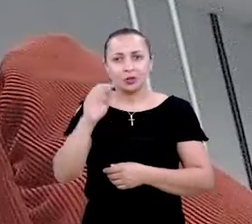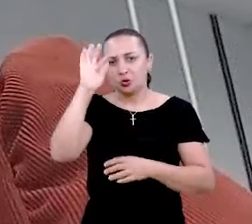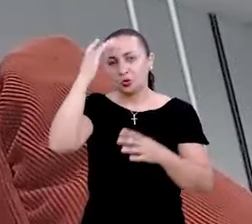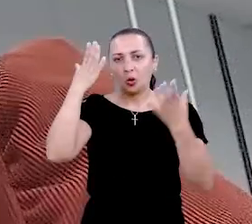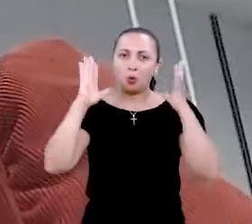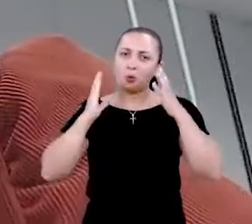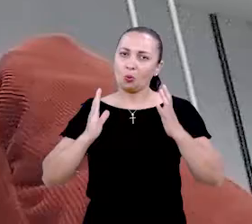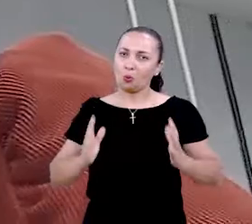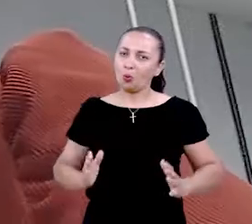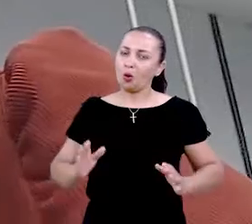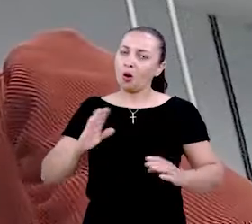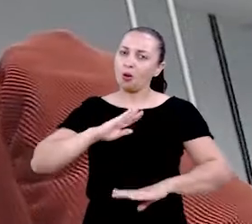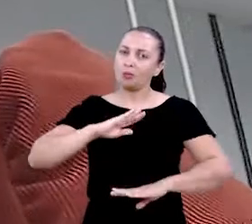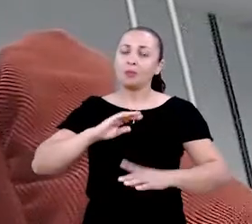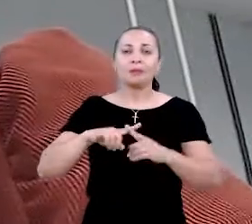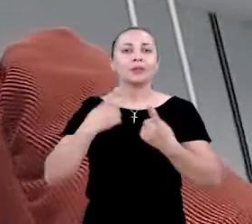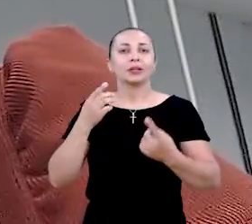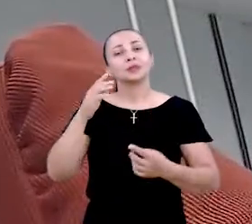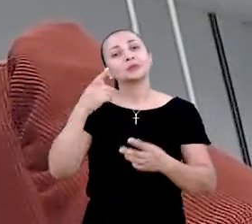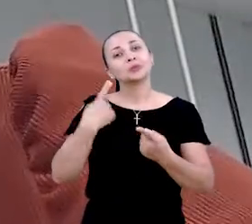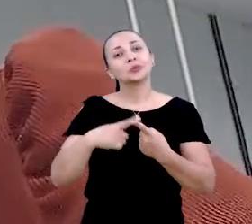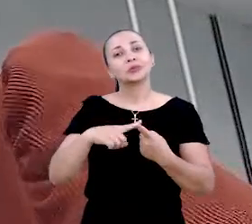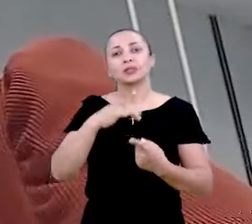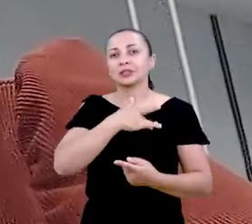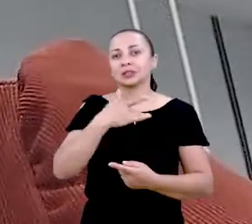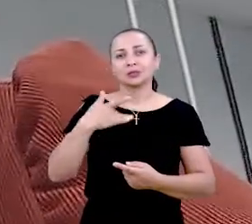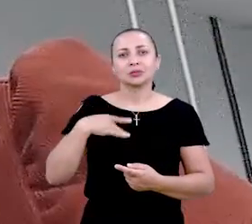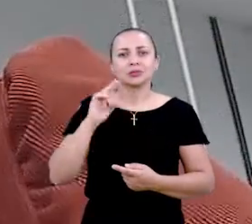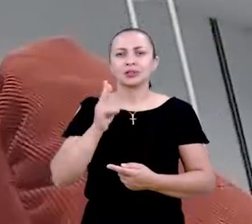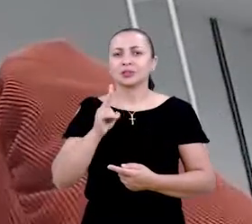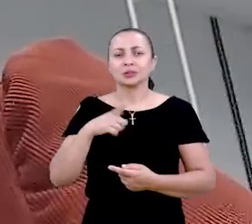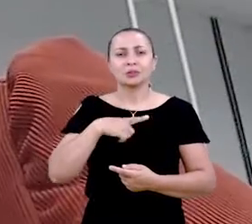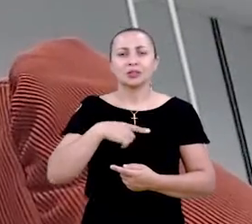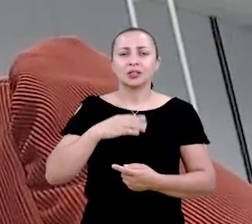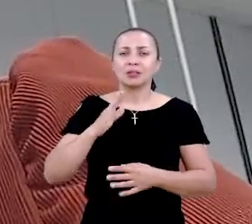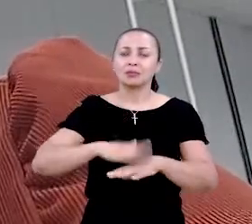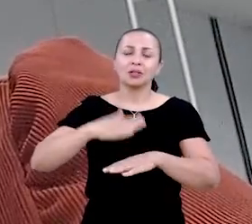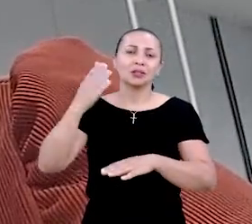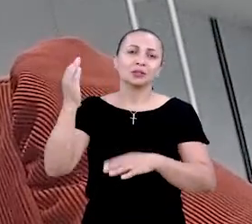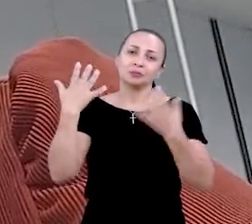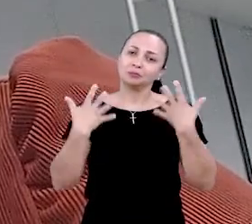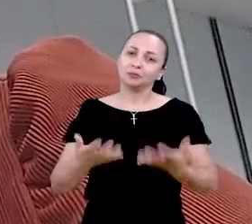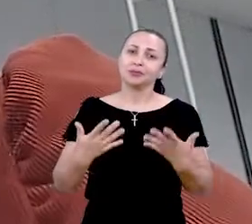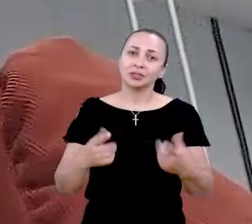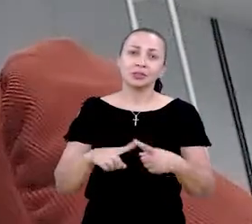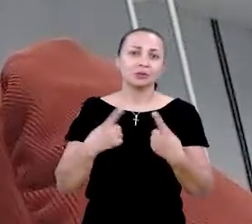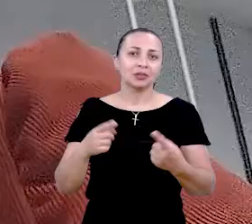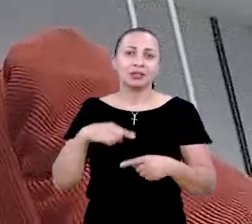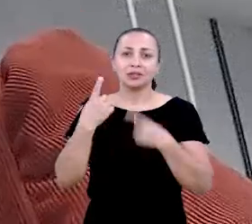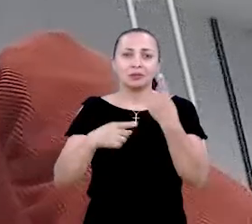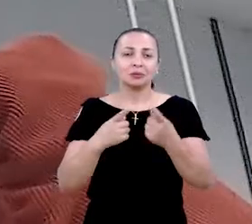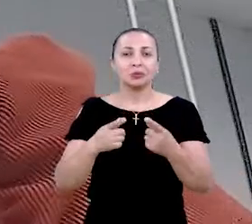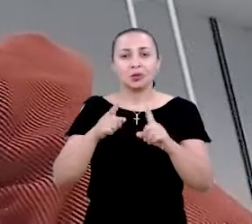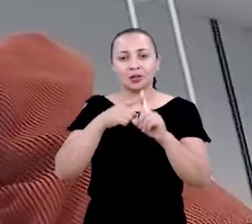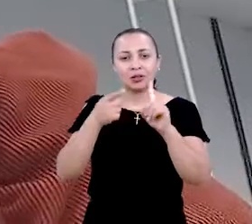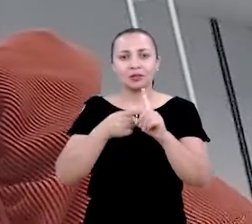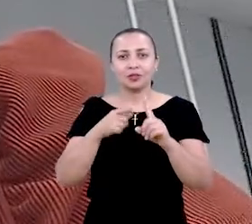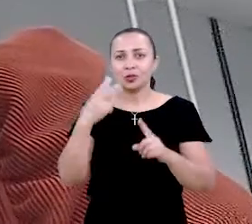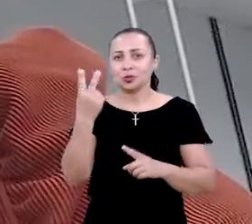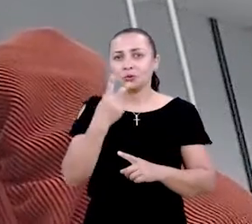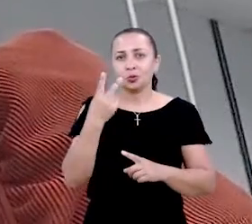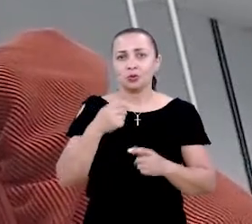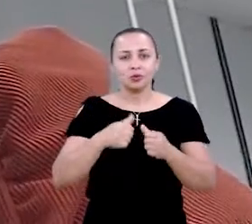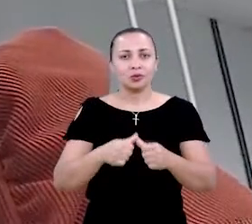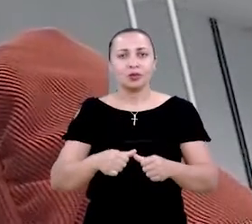estética, né? Foi principalmente uma questão de saúde. Eu sempre tive sobrepeso a vida inteira, mas depois da segunda gestação, o peso